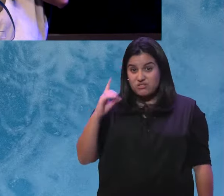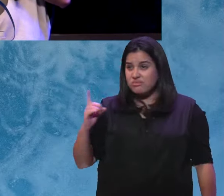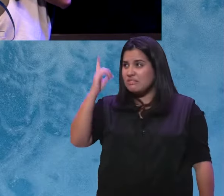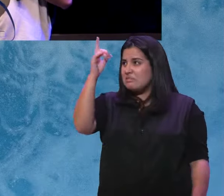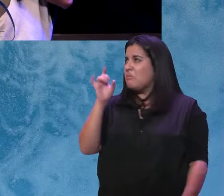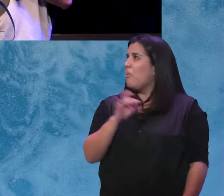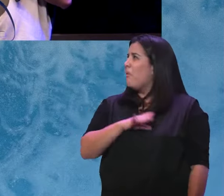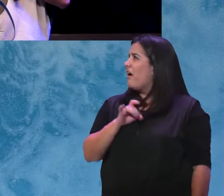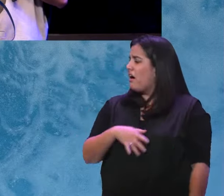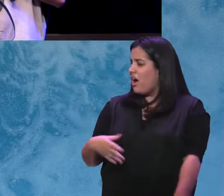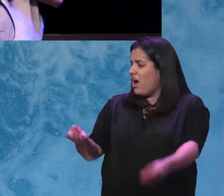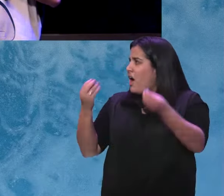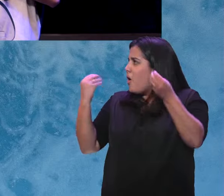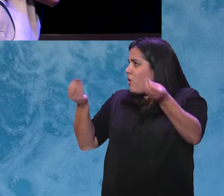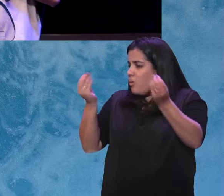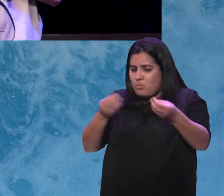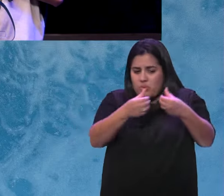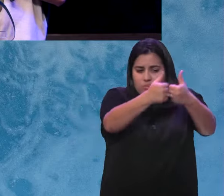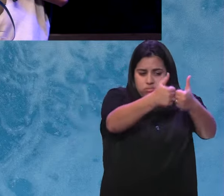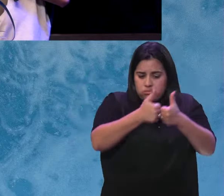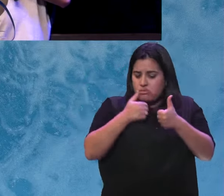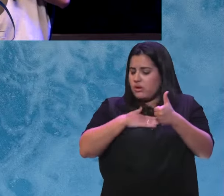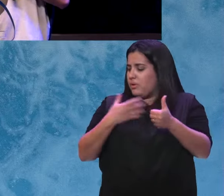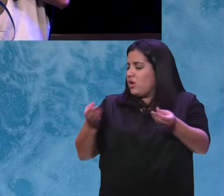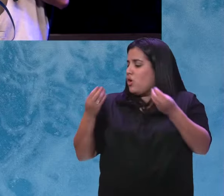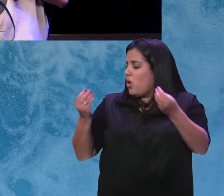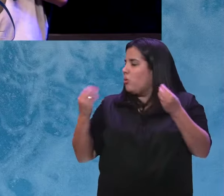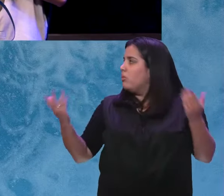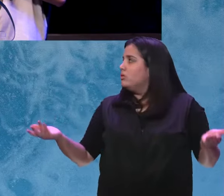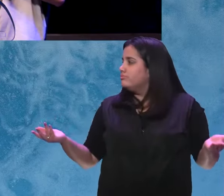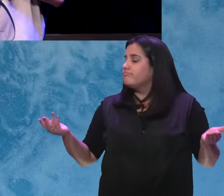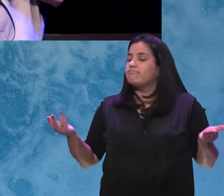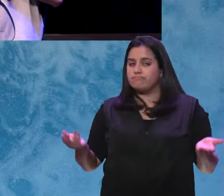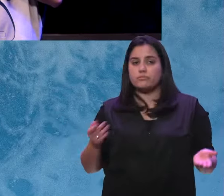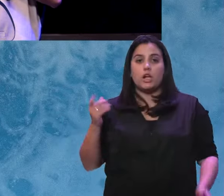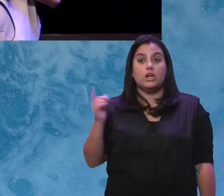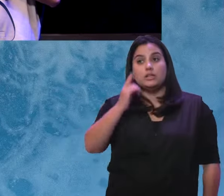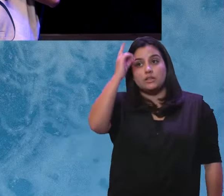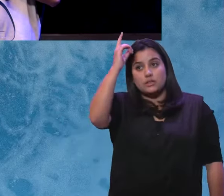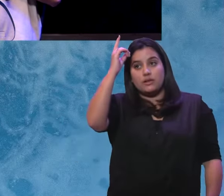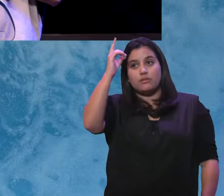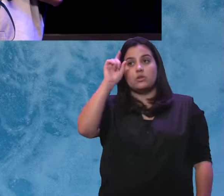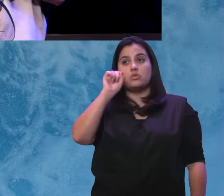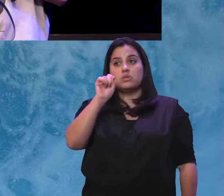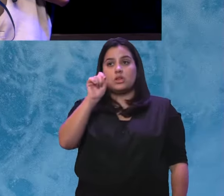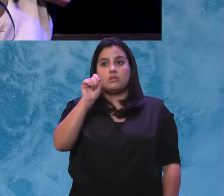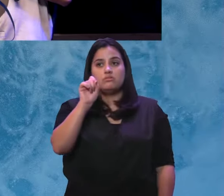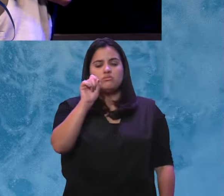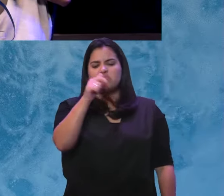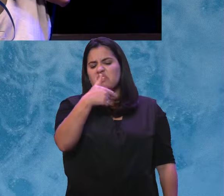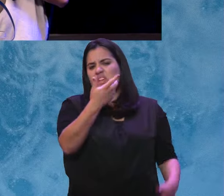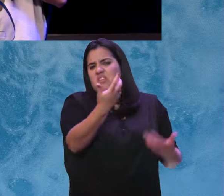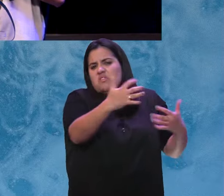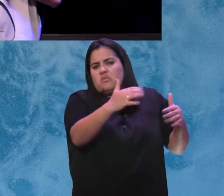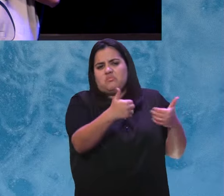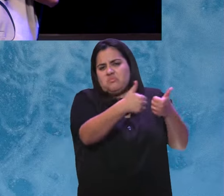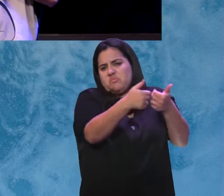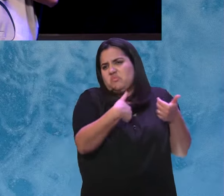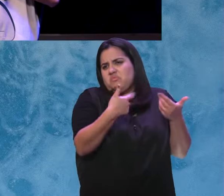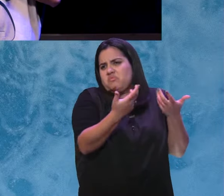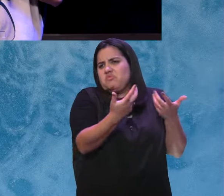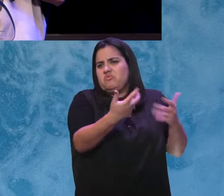como a arca do Senhor chegará até a mim? Assim, Davi já não quis levar a arca do Senhor para ficar com